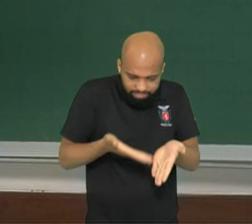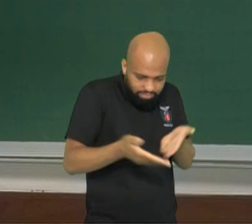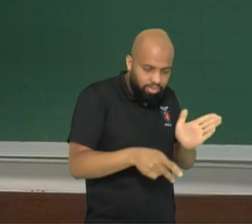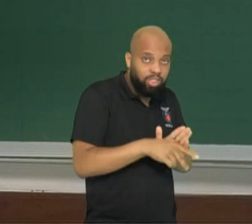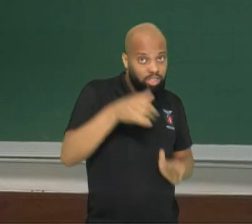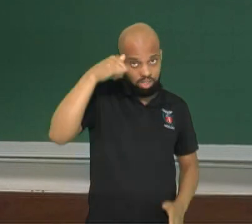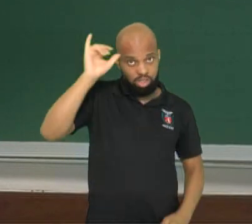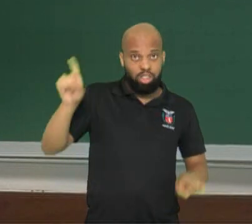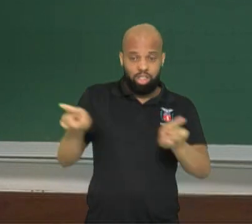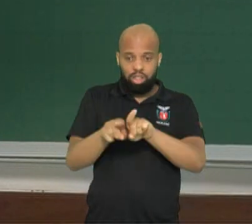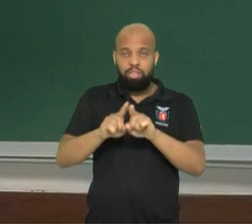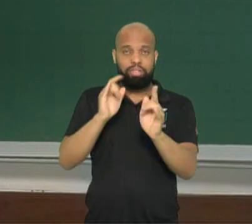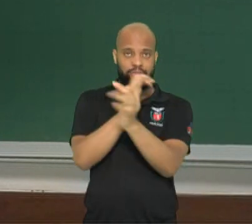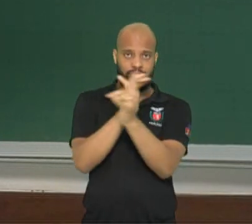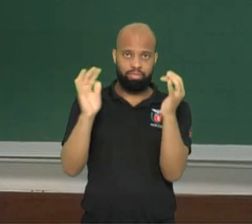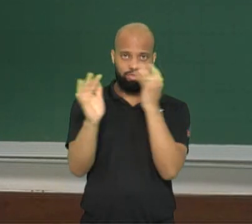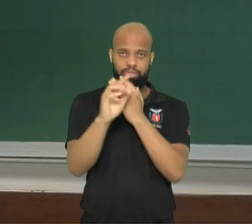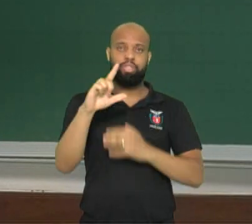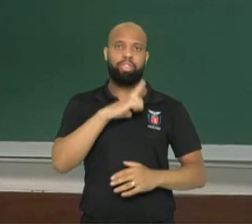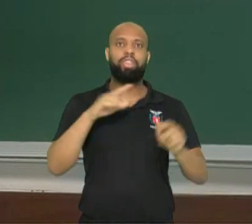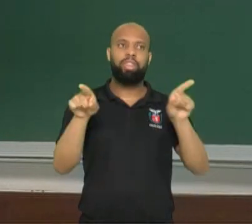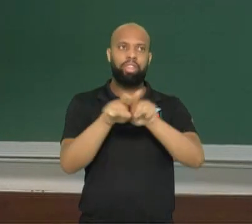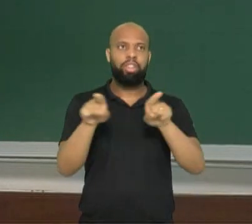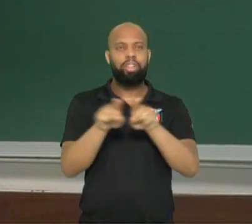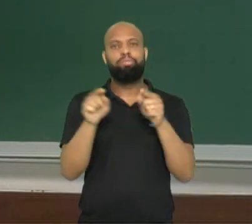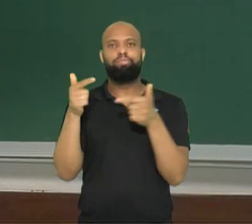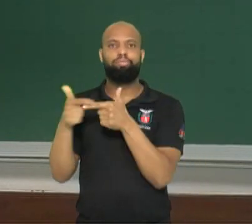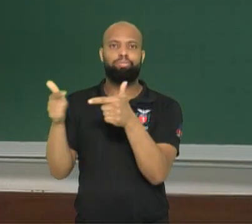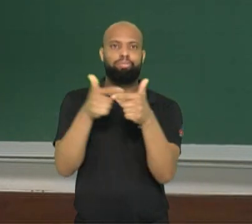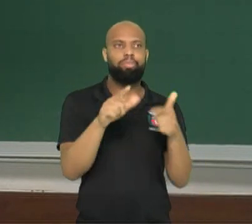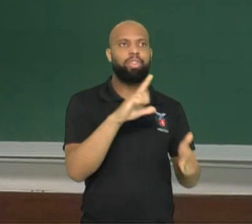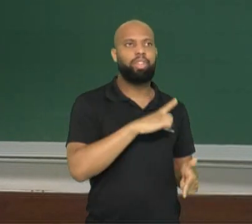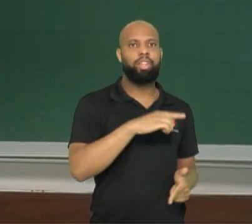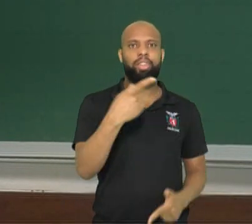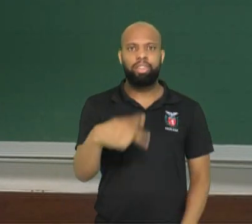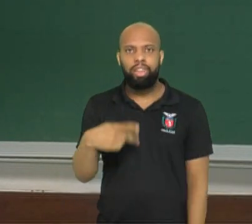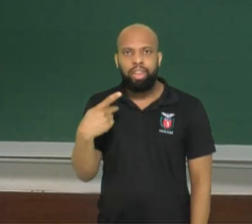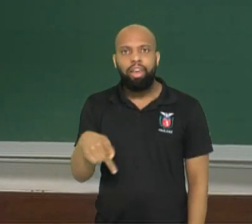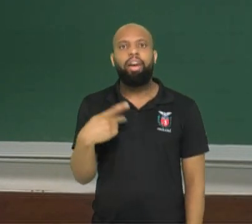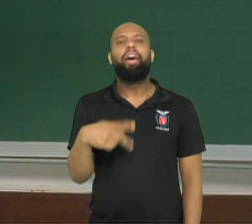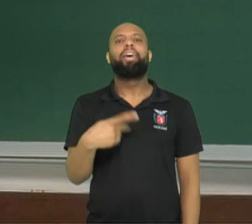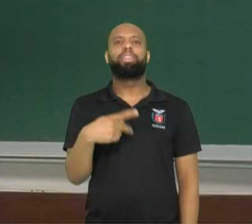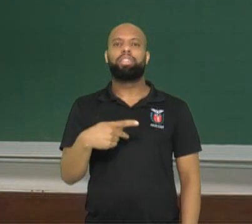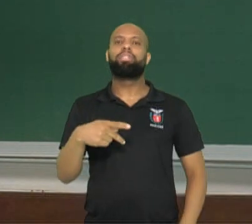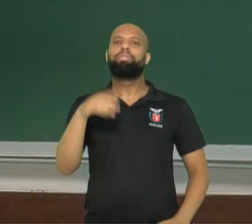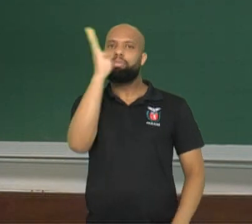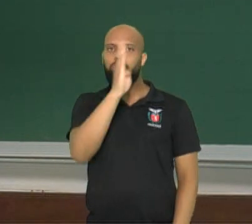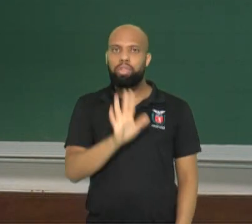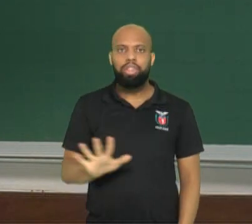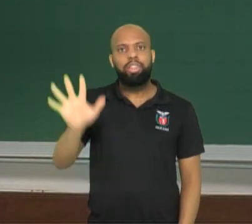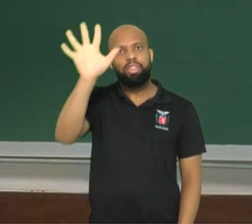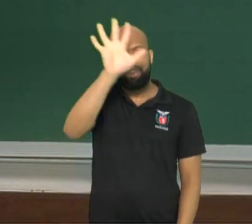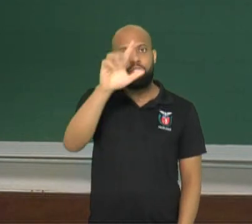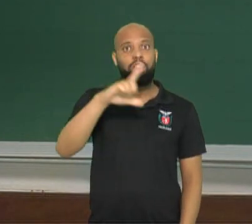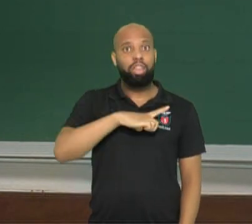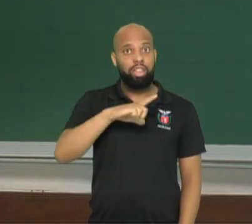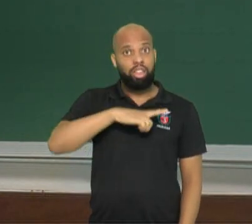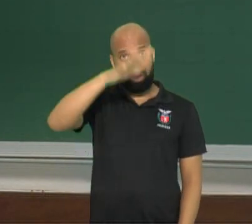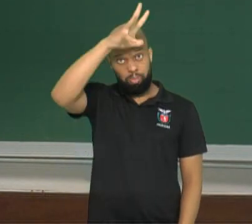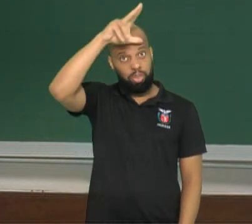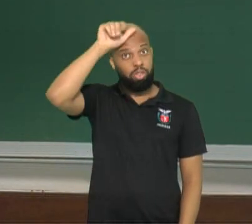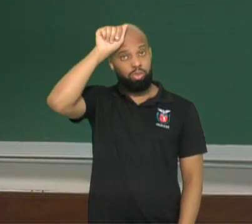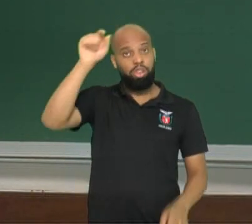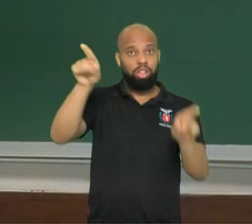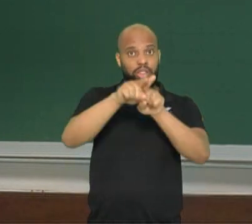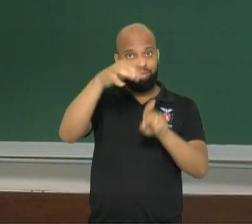urbanização, tá? Então, veja que a gente tem esse problema no Brasil inteiro, não é apenas na Amazônia e no Pantanal, que são notícias diárias para a